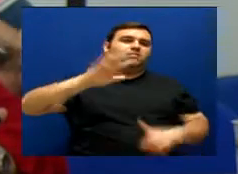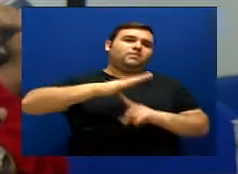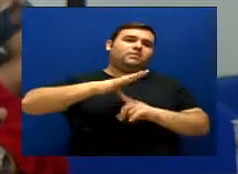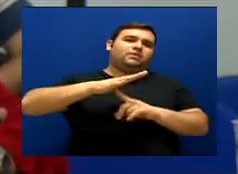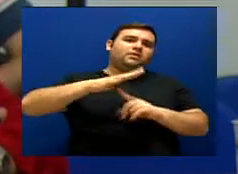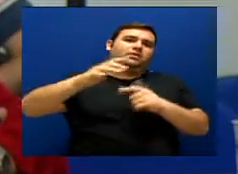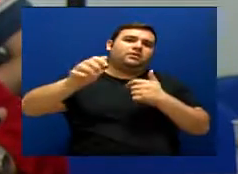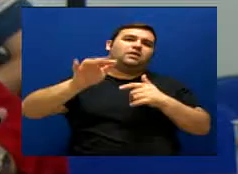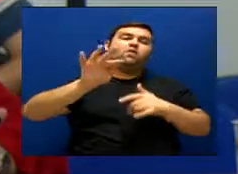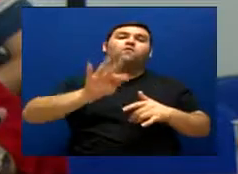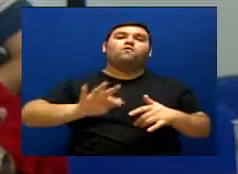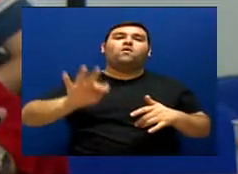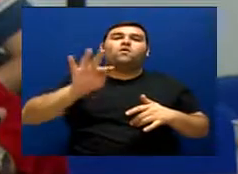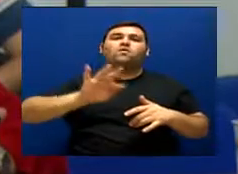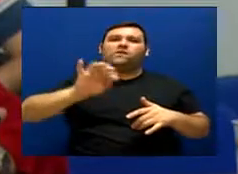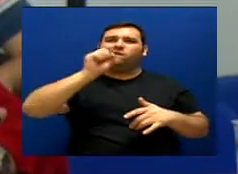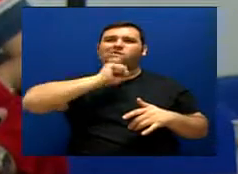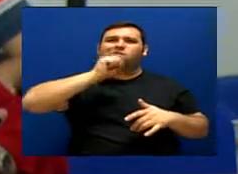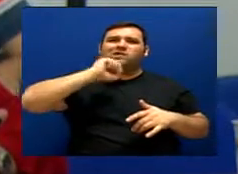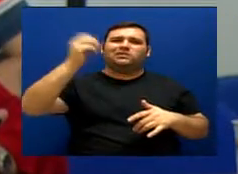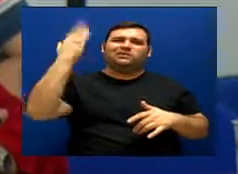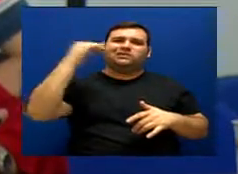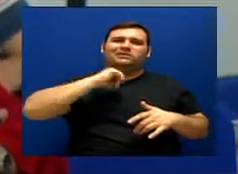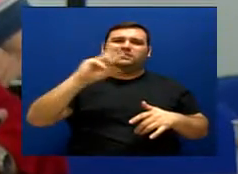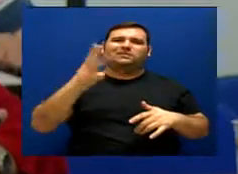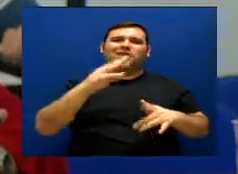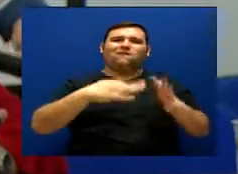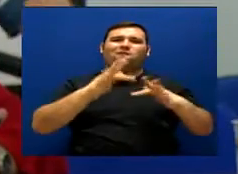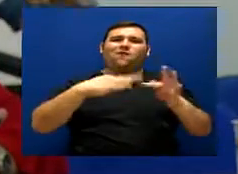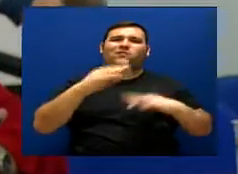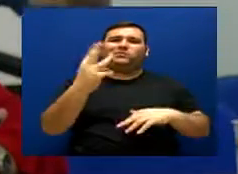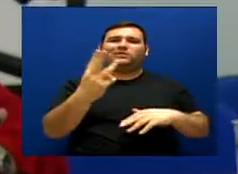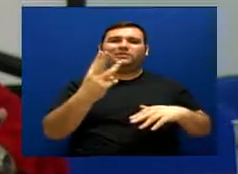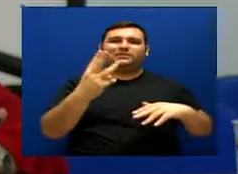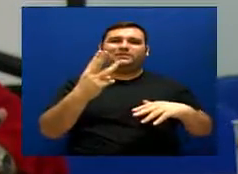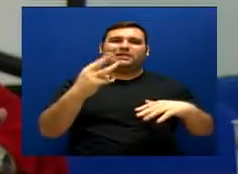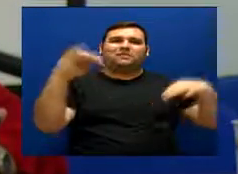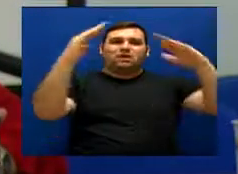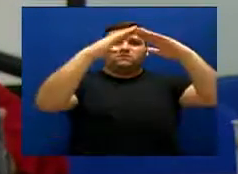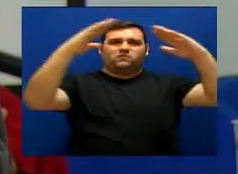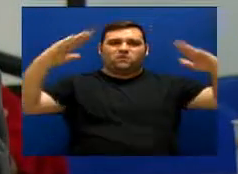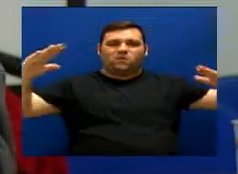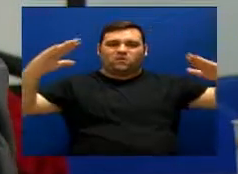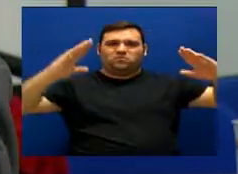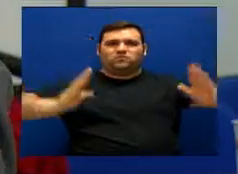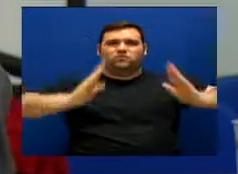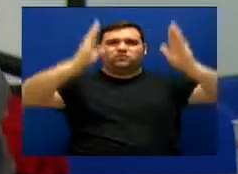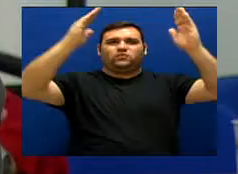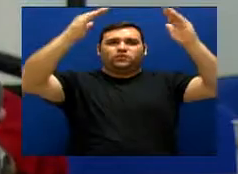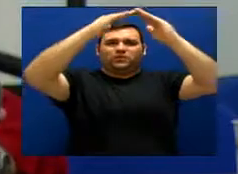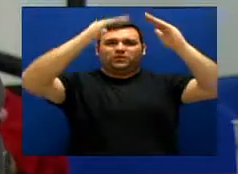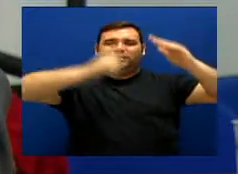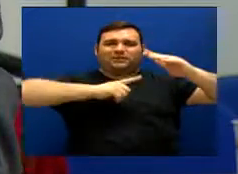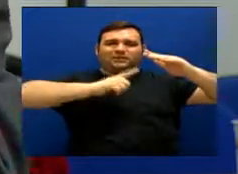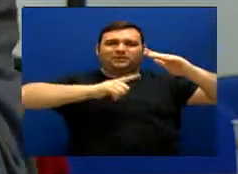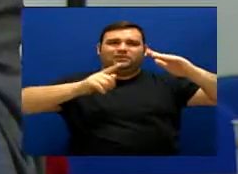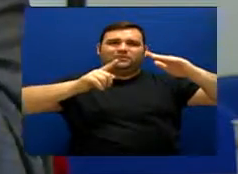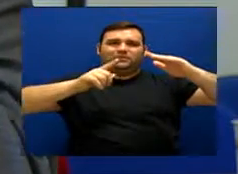na praça ali do Fórum Velho, Velho, Velho, né? Porque nós temos 3 fóruns velhos, né? O primeiro ali onde